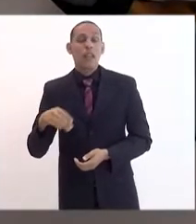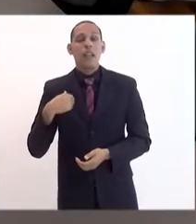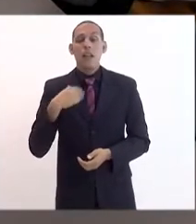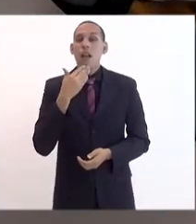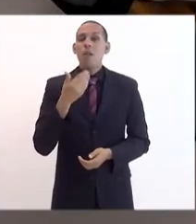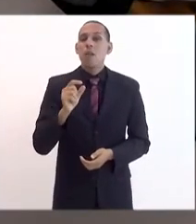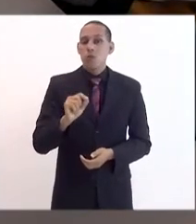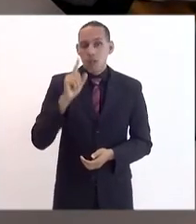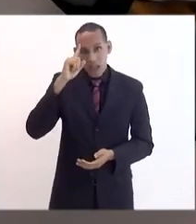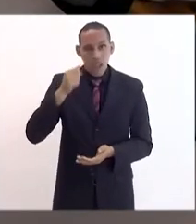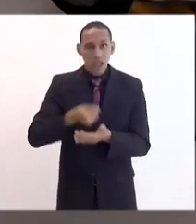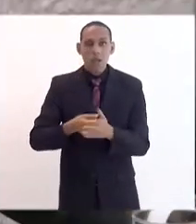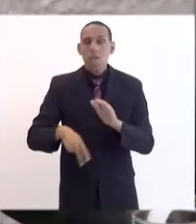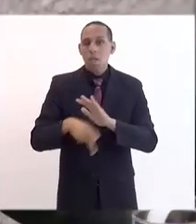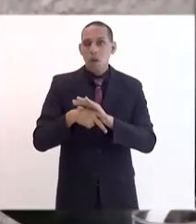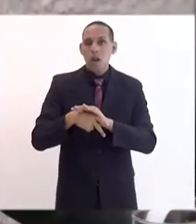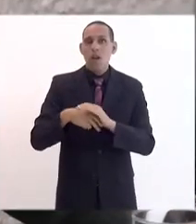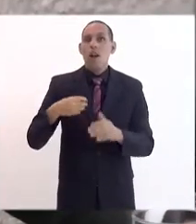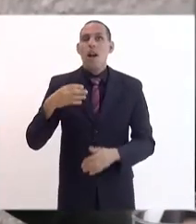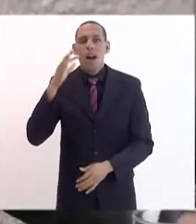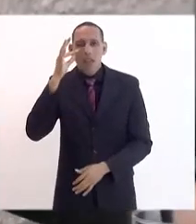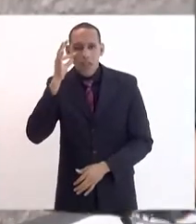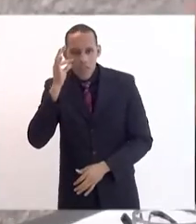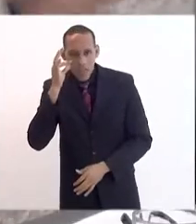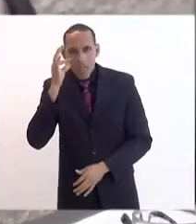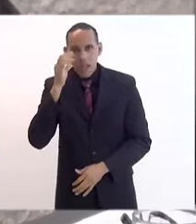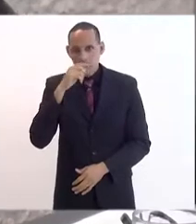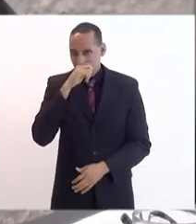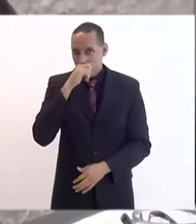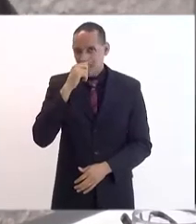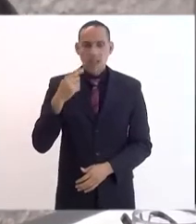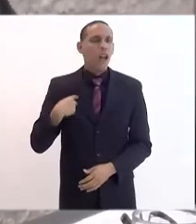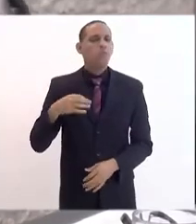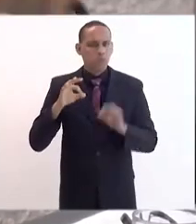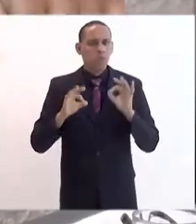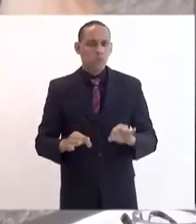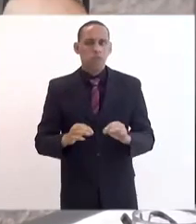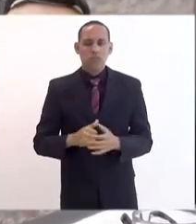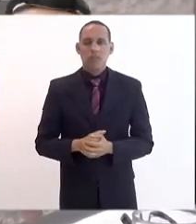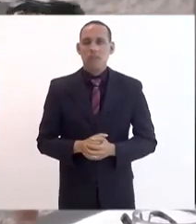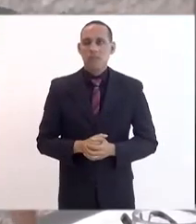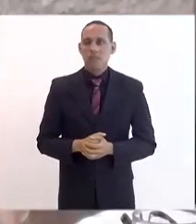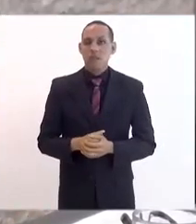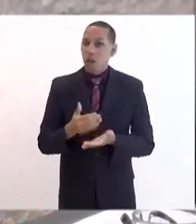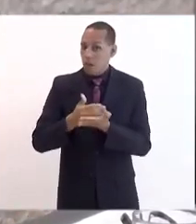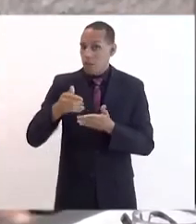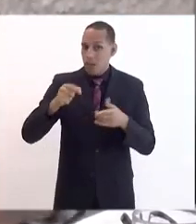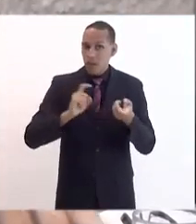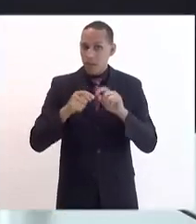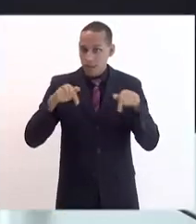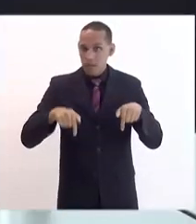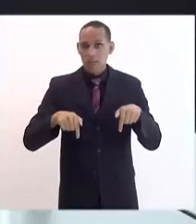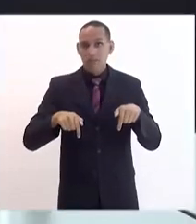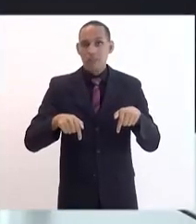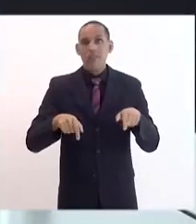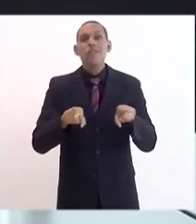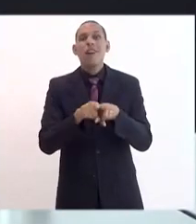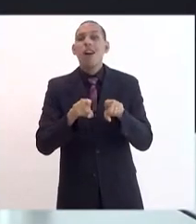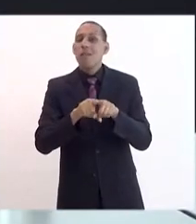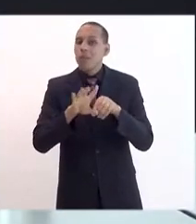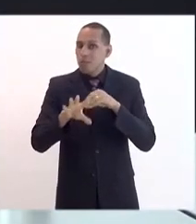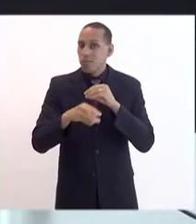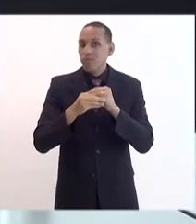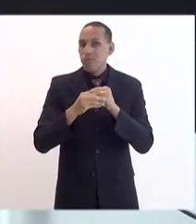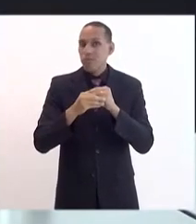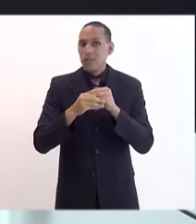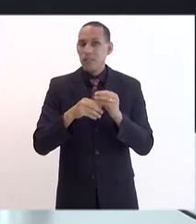aquela decisão da presença, de ser rigoroso com a presença. Isso não tenho dúvida. Começa nessa sessão. Inclusive. Já